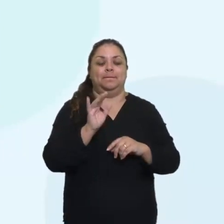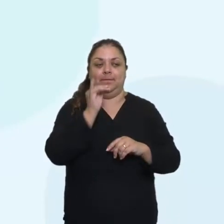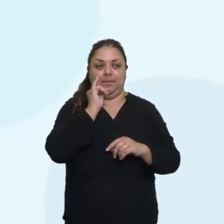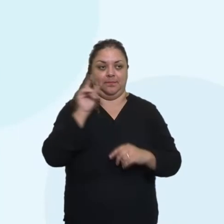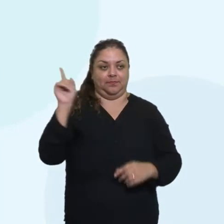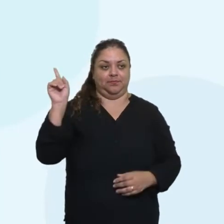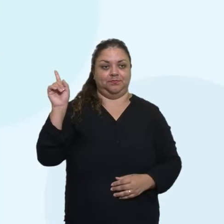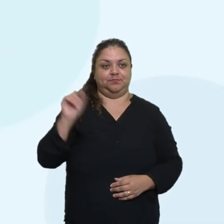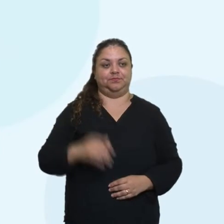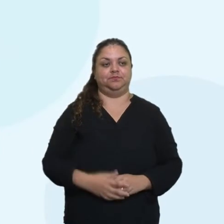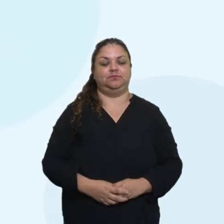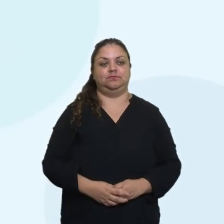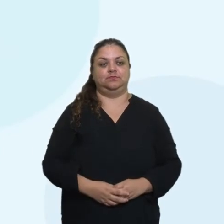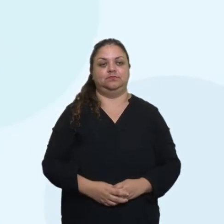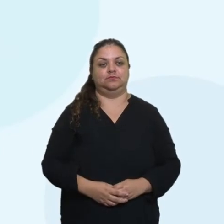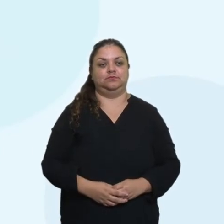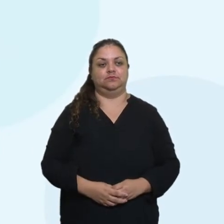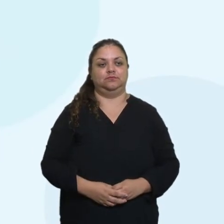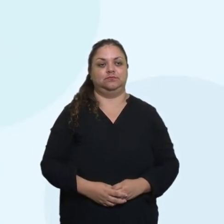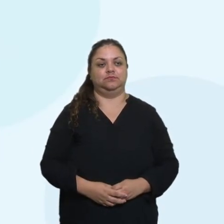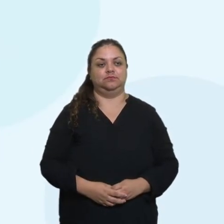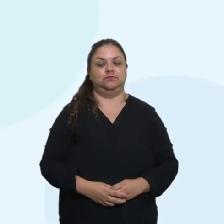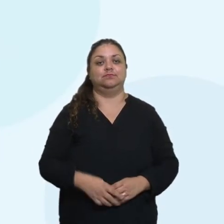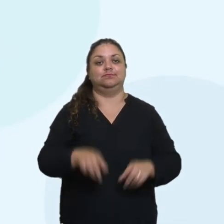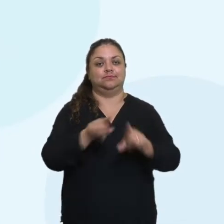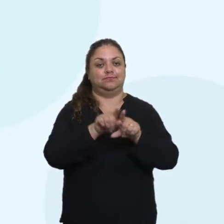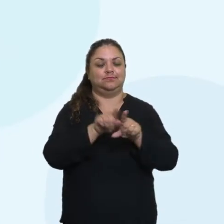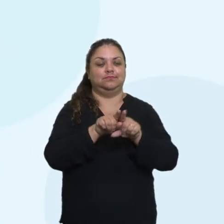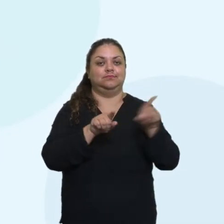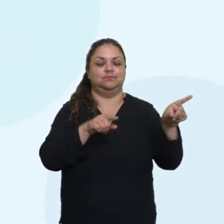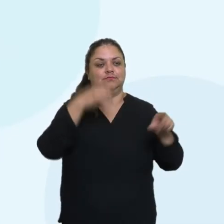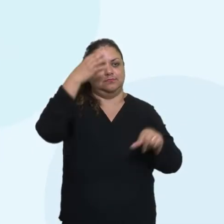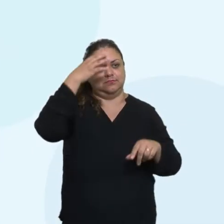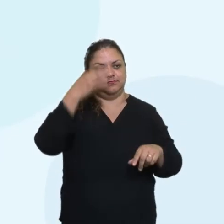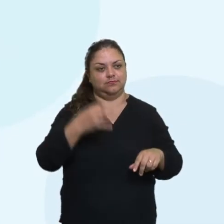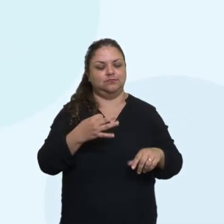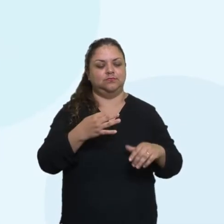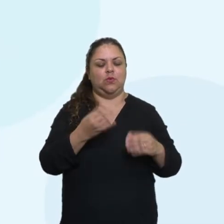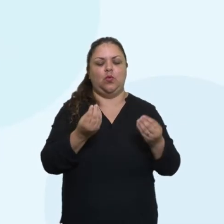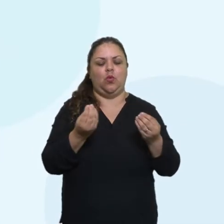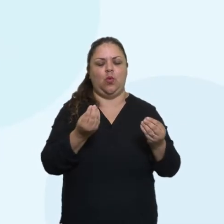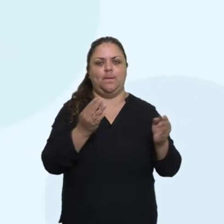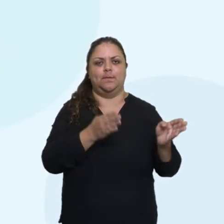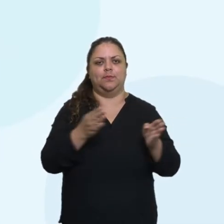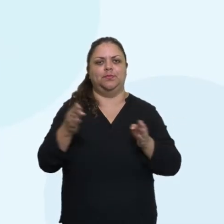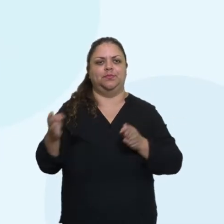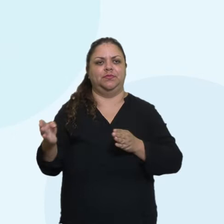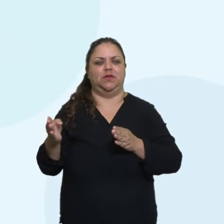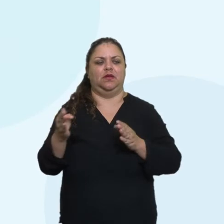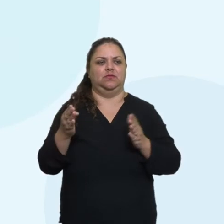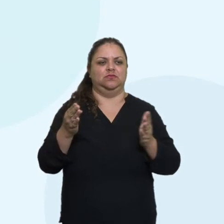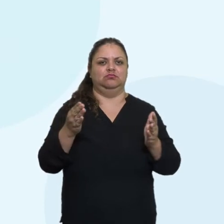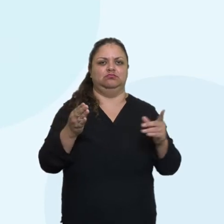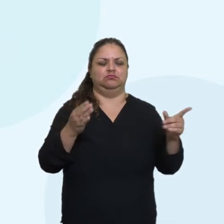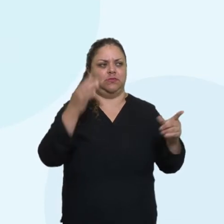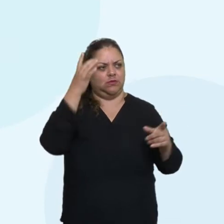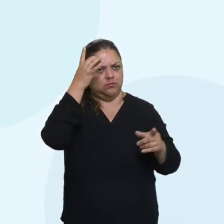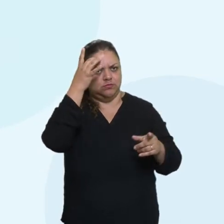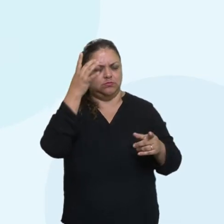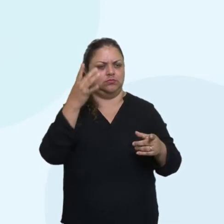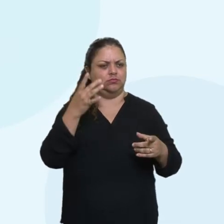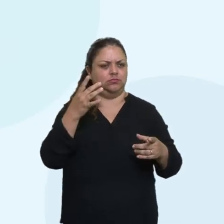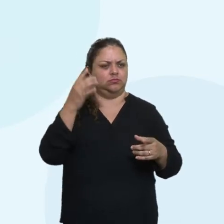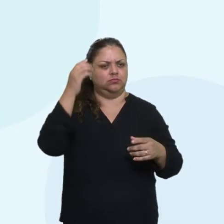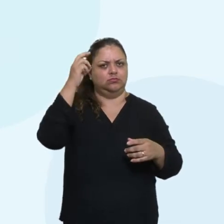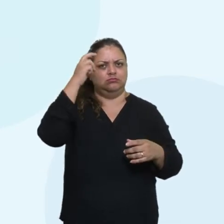no sentido de Entender esse processo cognitivo então a gente trouxe aqui exemplos